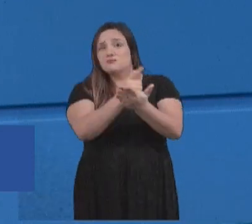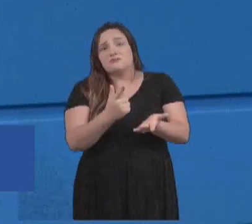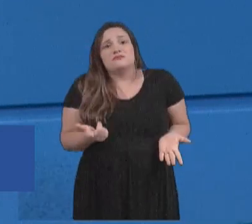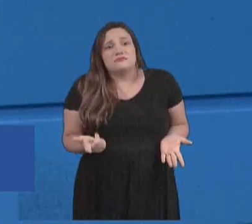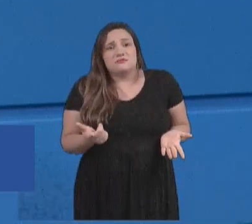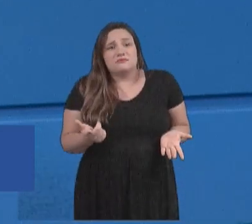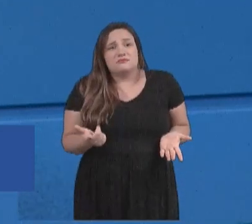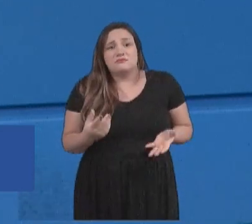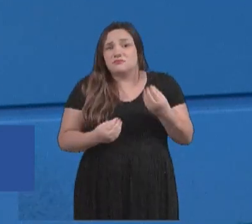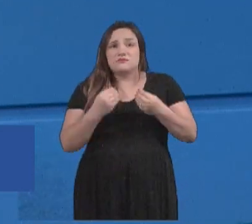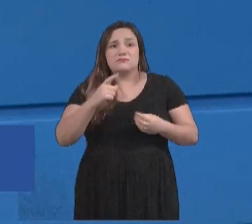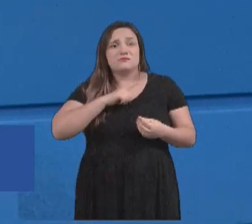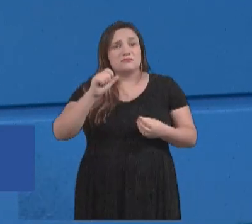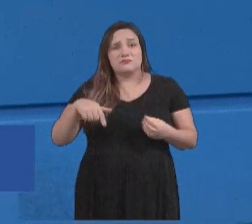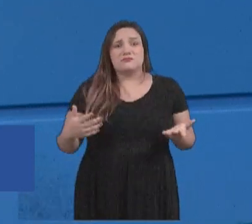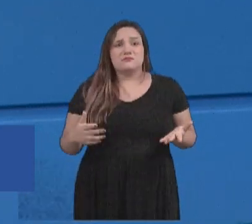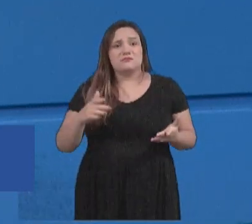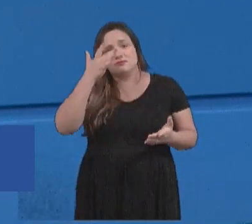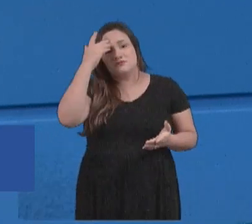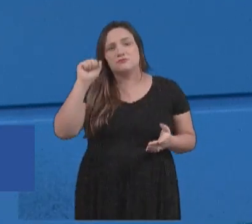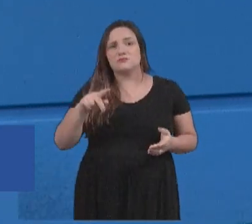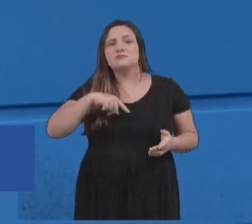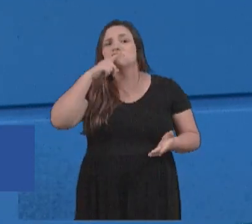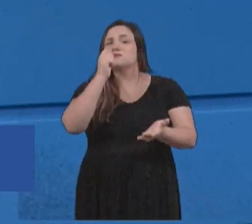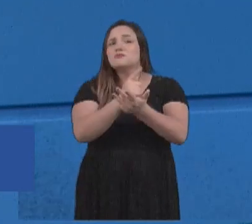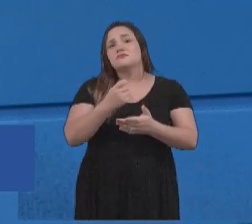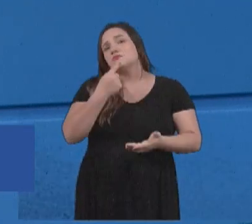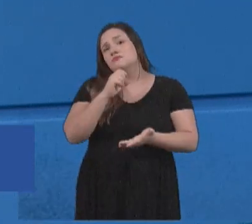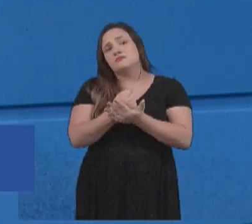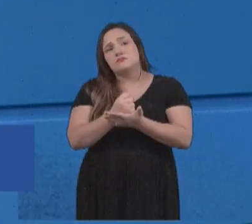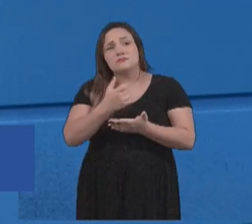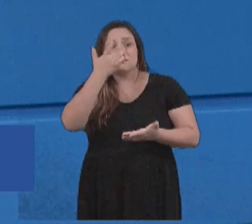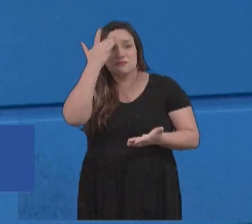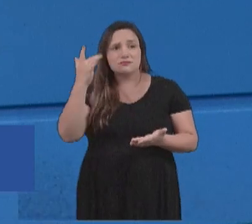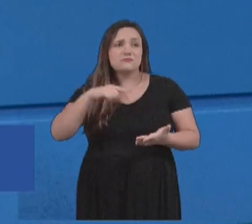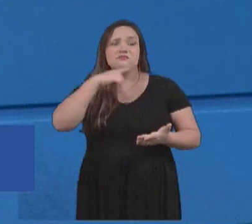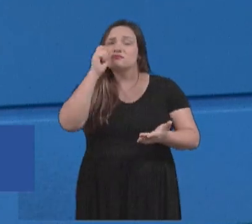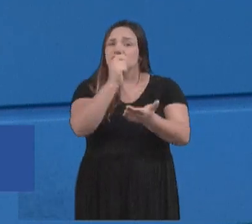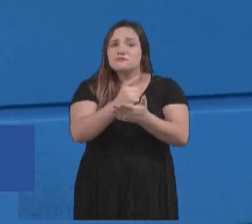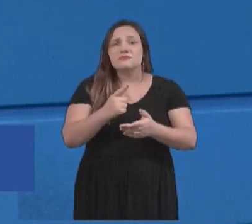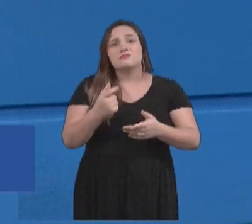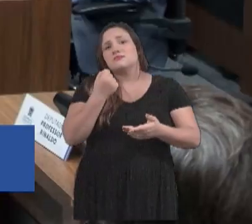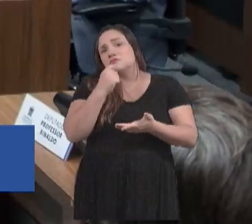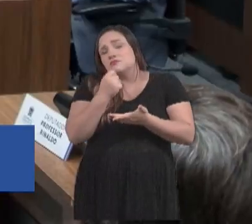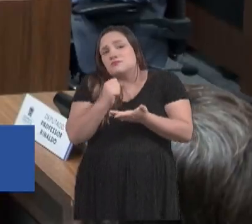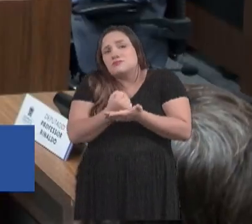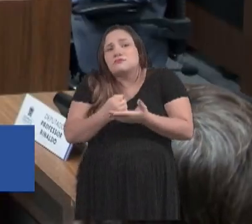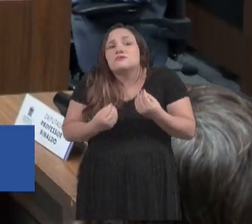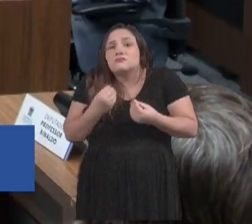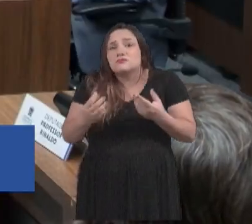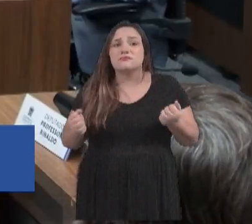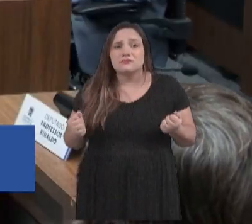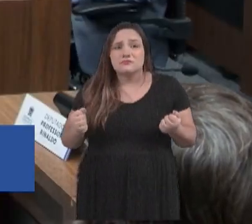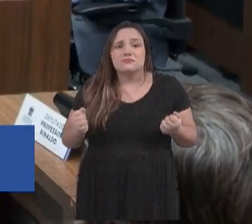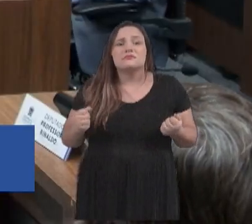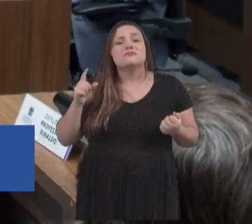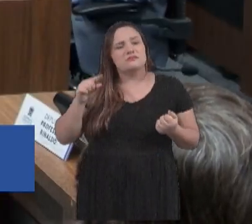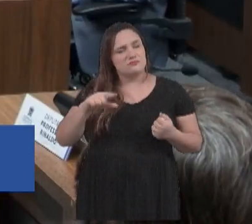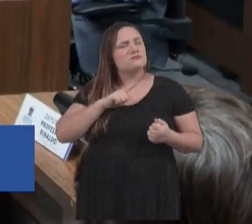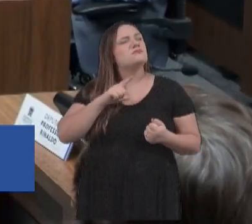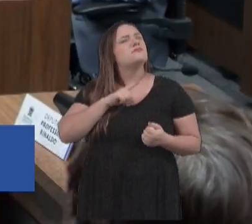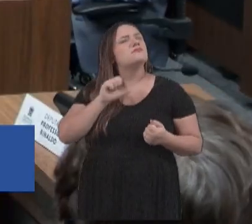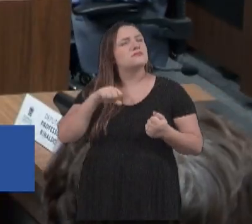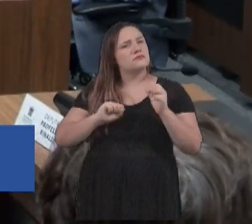pagar. E eu vejo isso constantemente, aposentado que não consegue pagar remédio, servidor que não consegue comprar remédio, e a gente sabe que tem uma máfia da